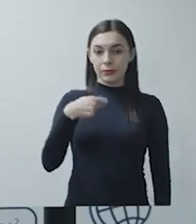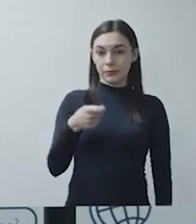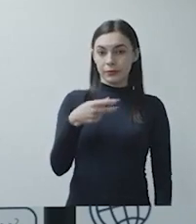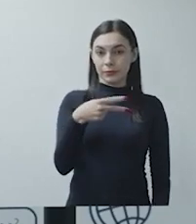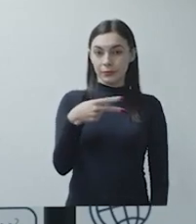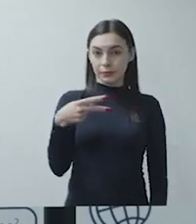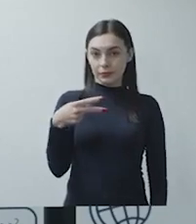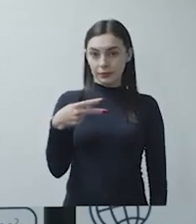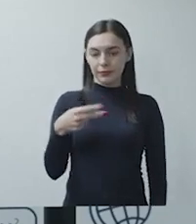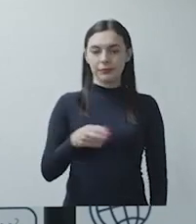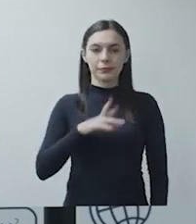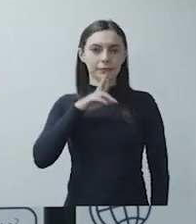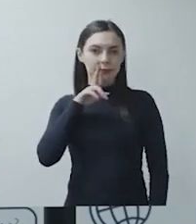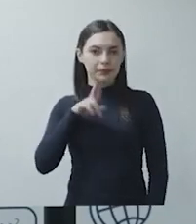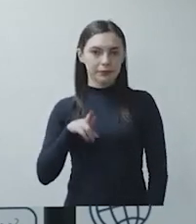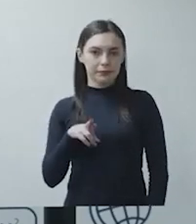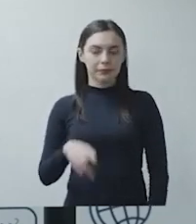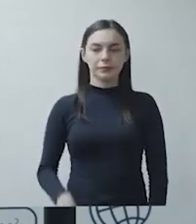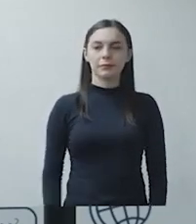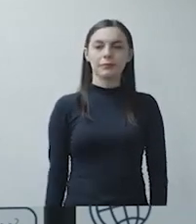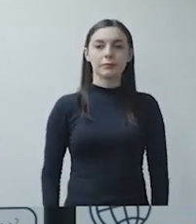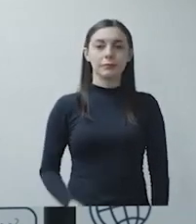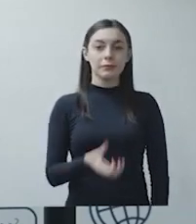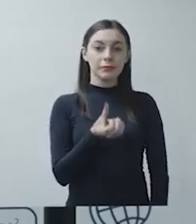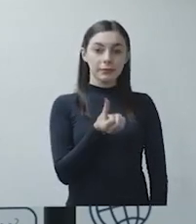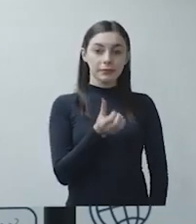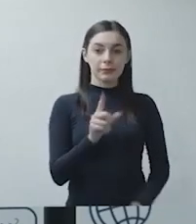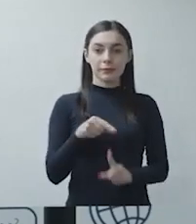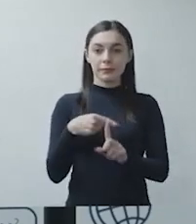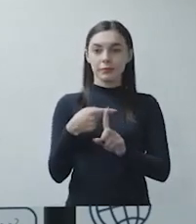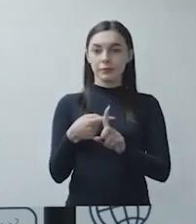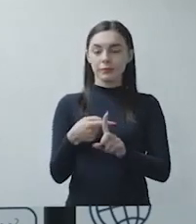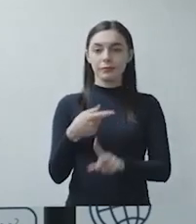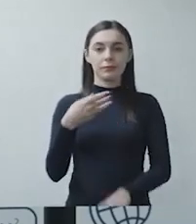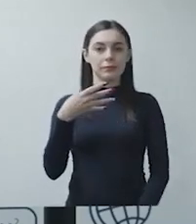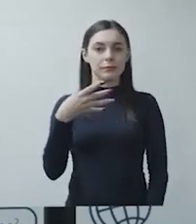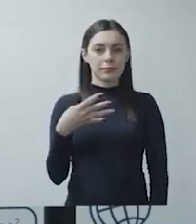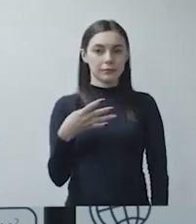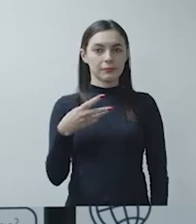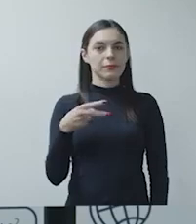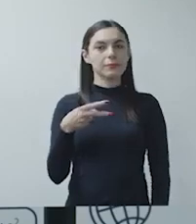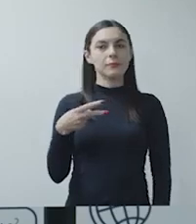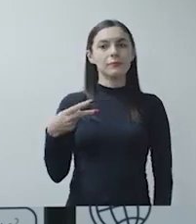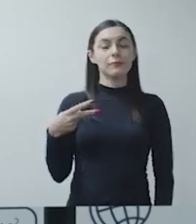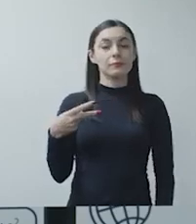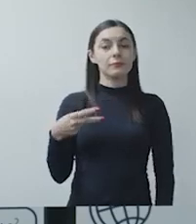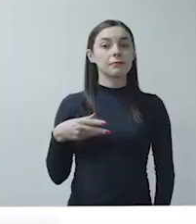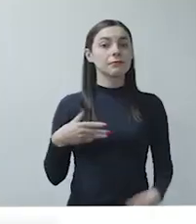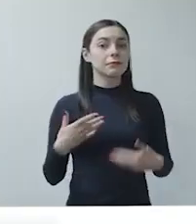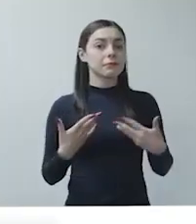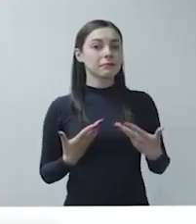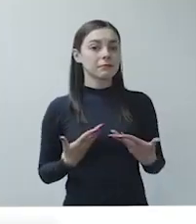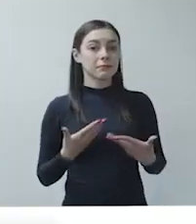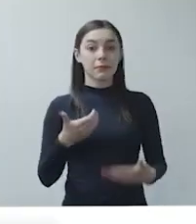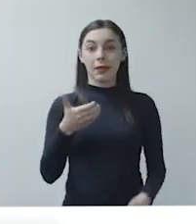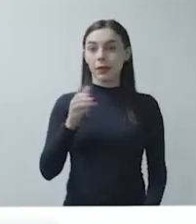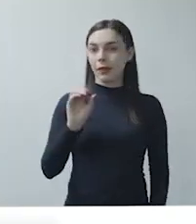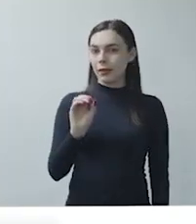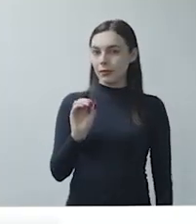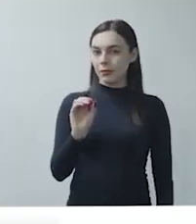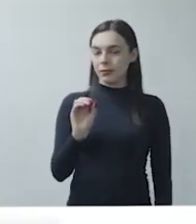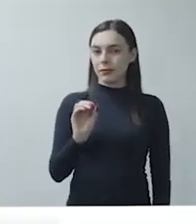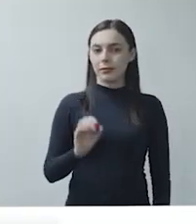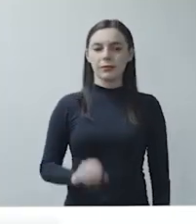igual, igualdade. 6 mais 4 é igual a